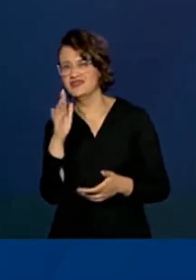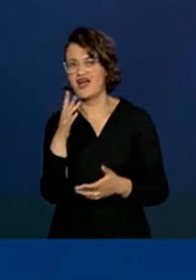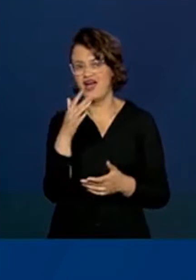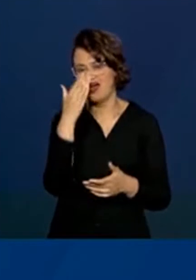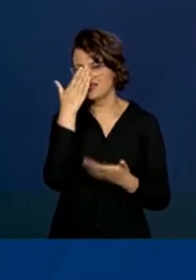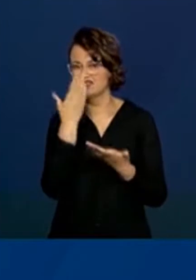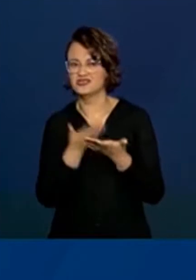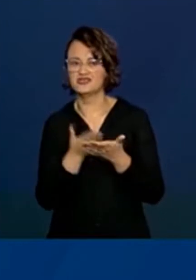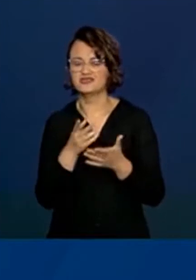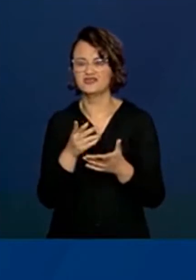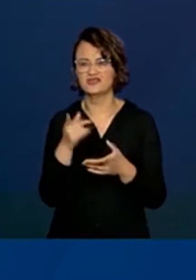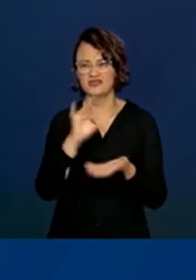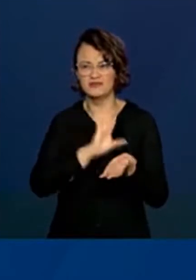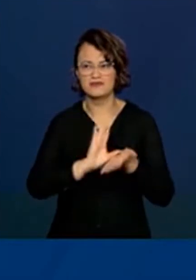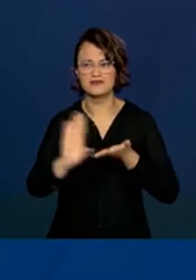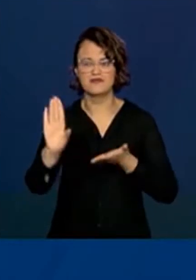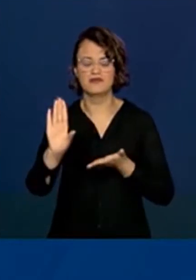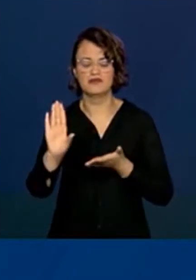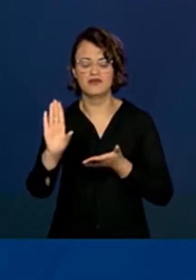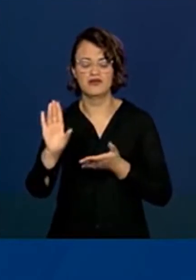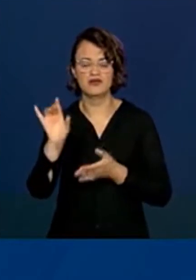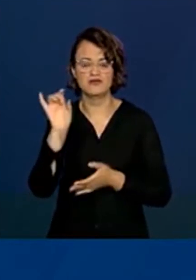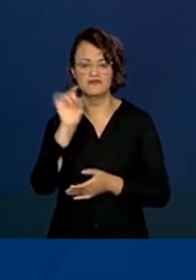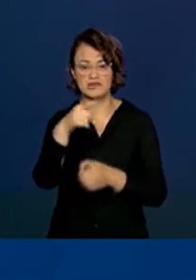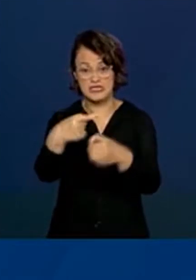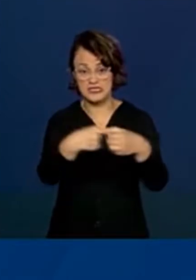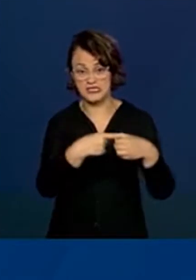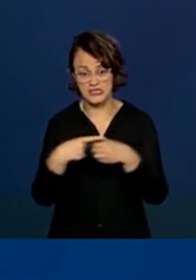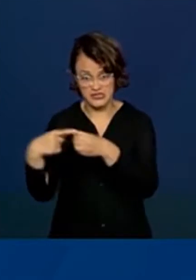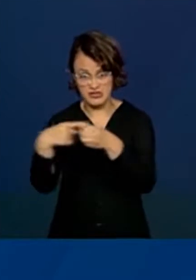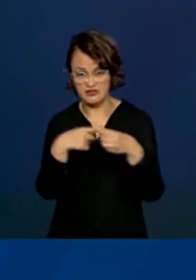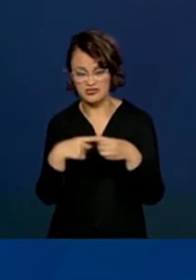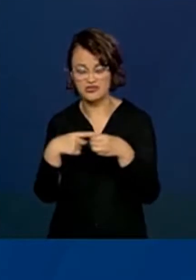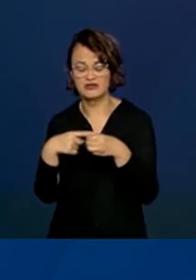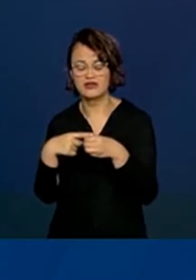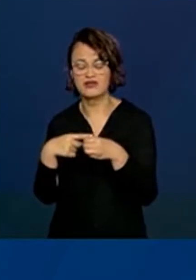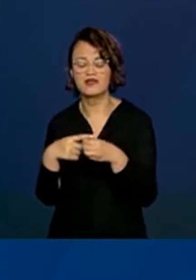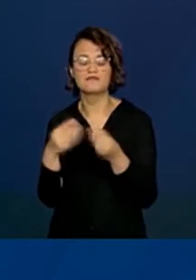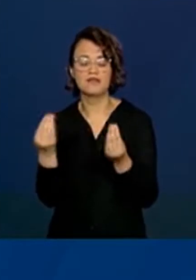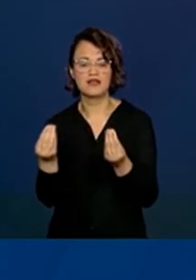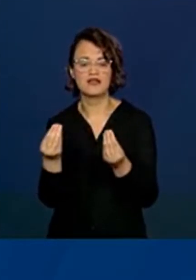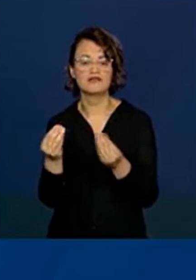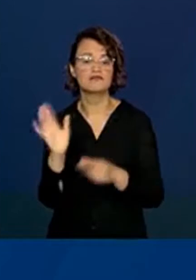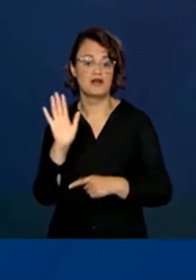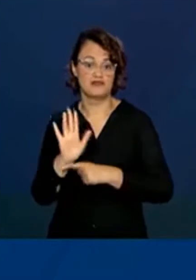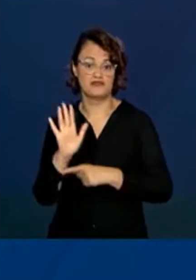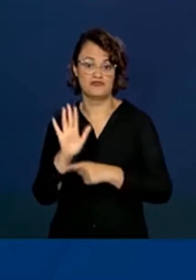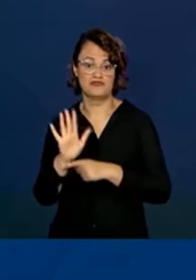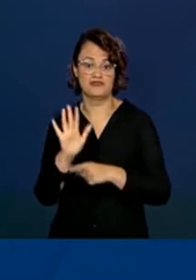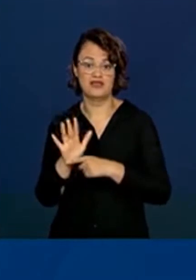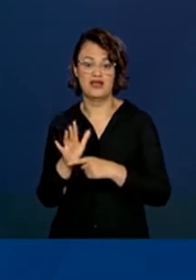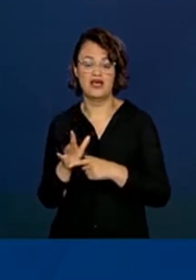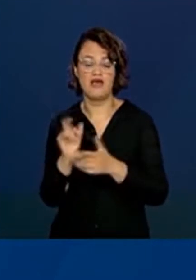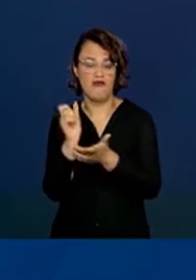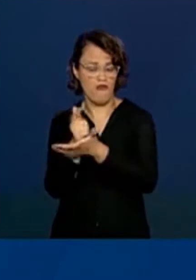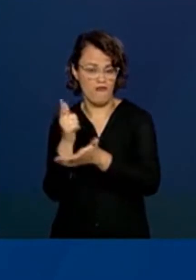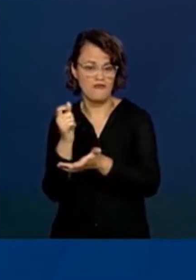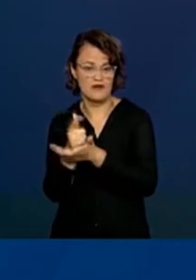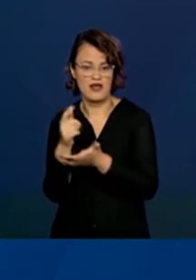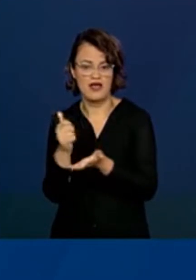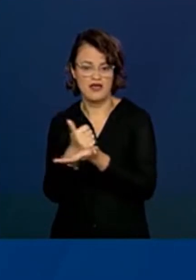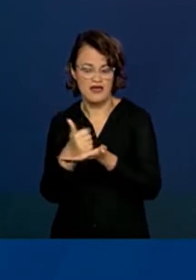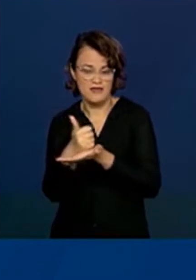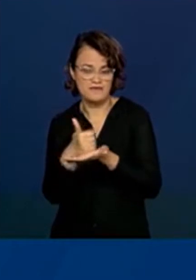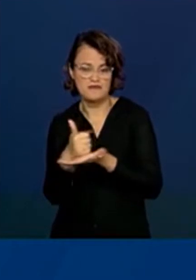um repasse orçamentário destinado aos municípios para fortalecer o poder de compra da